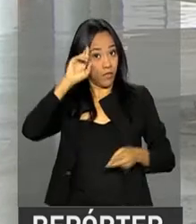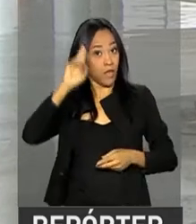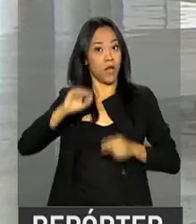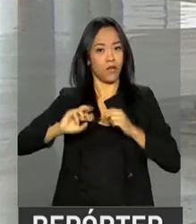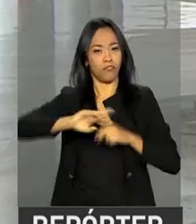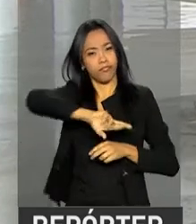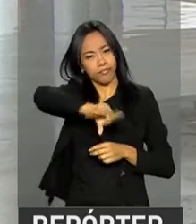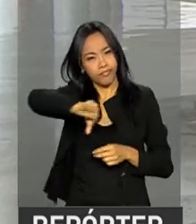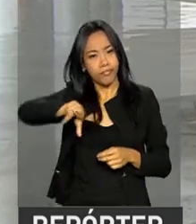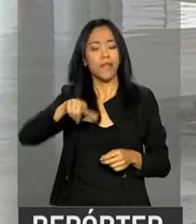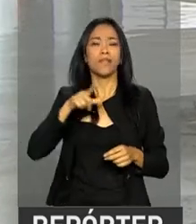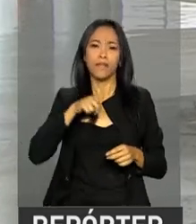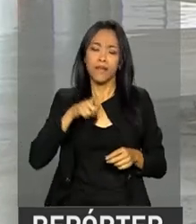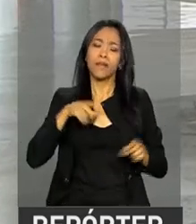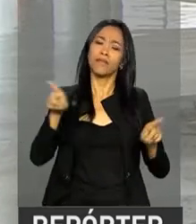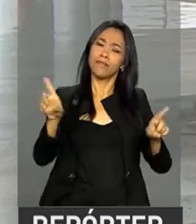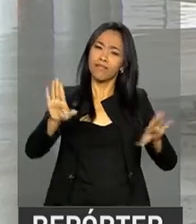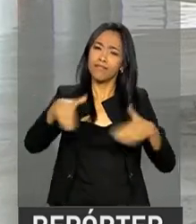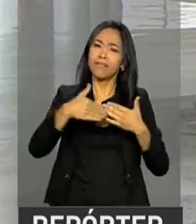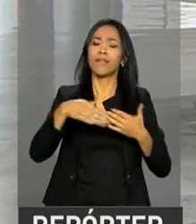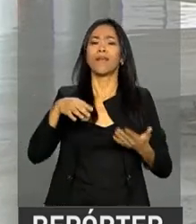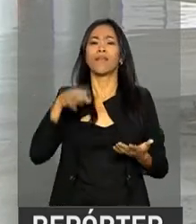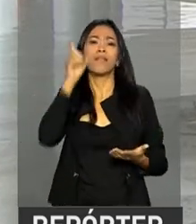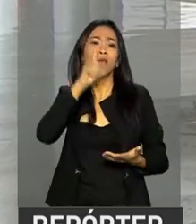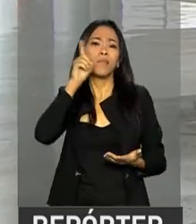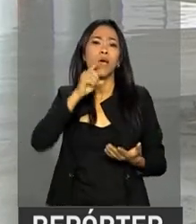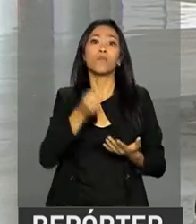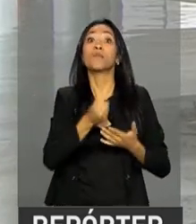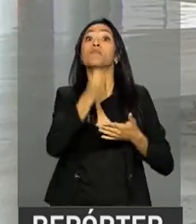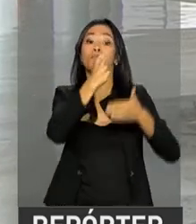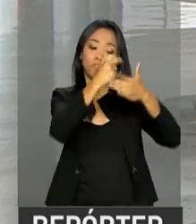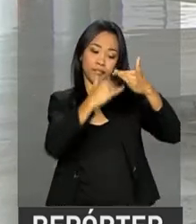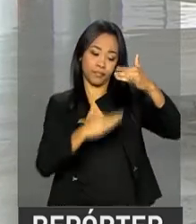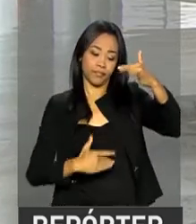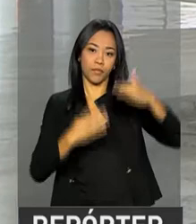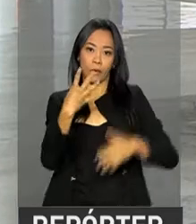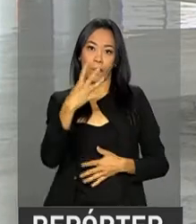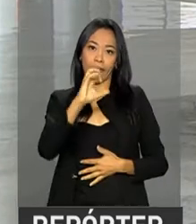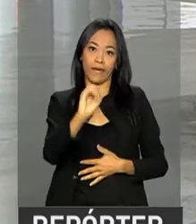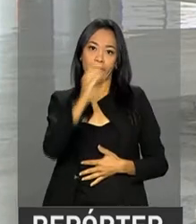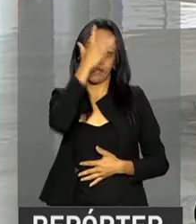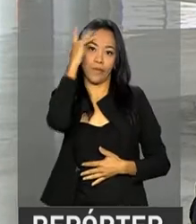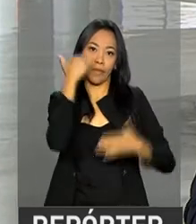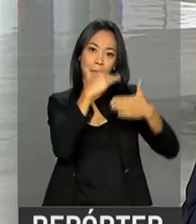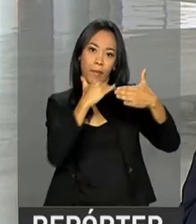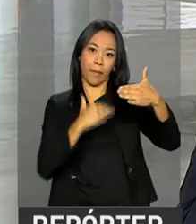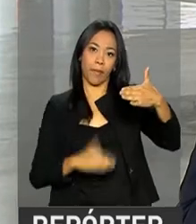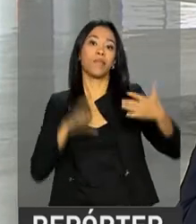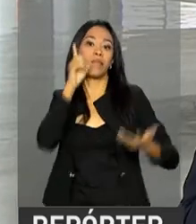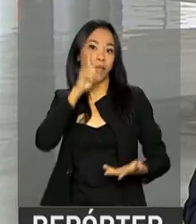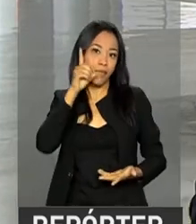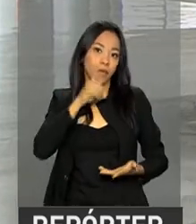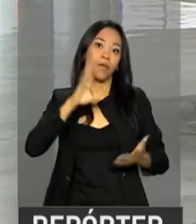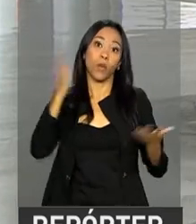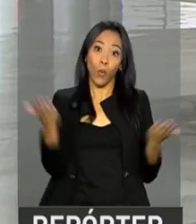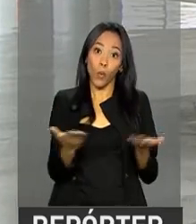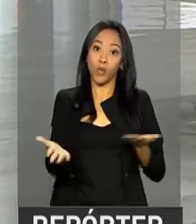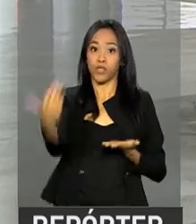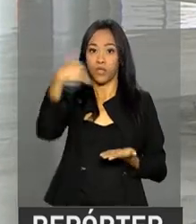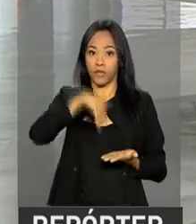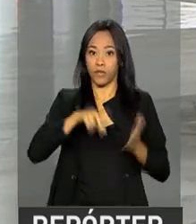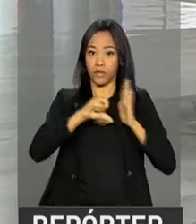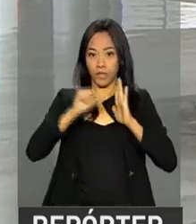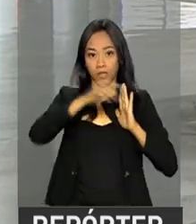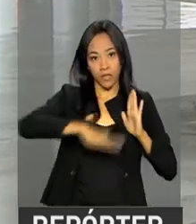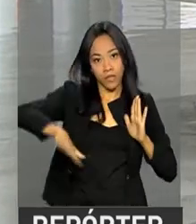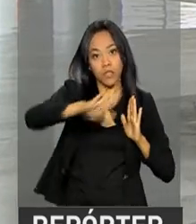audiências com parlamentares são mais de 40 deputados federais que vão ser recebidos pelo presidente michel temer hoje aqui no planalto